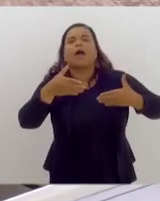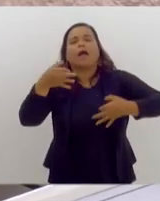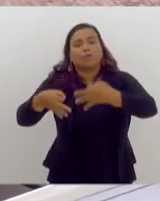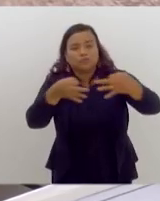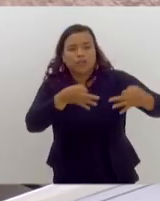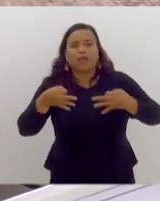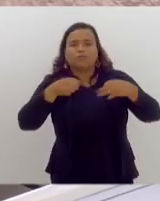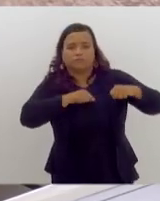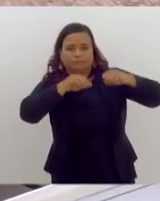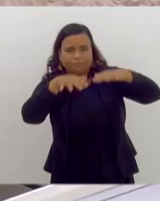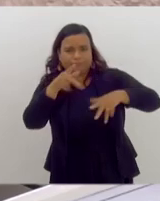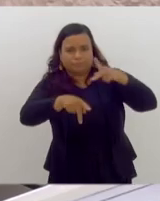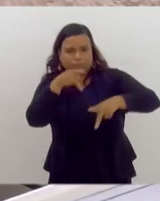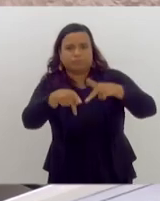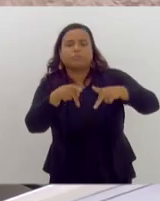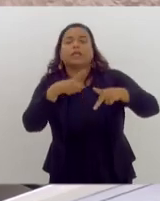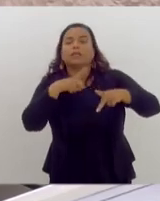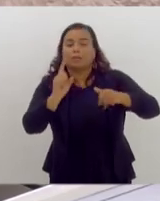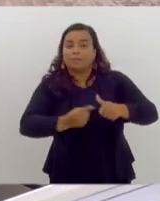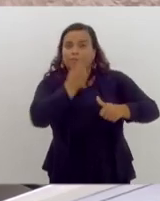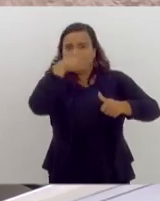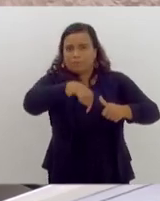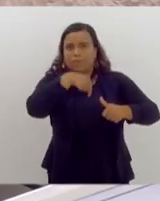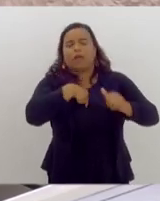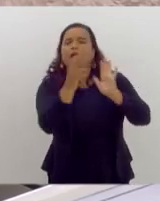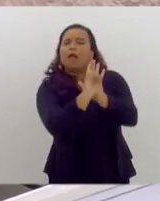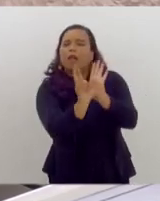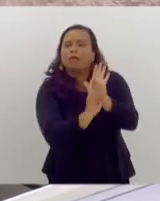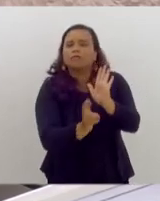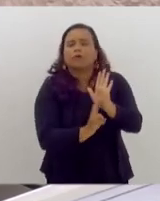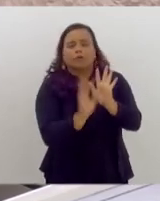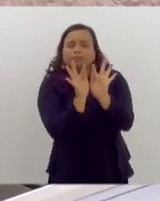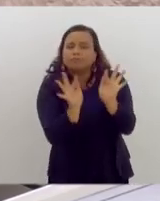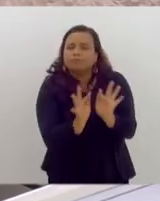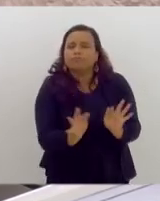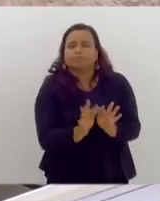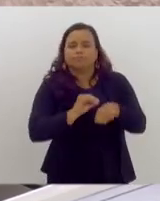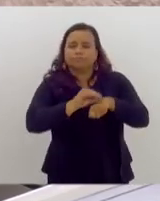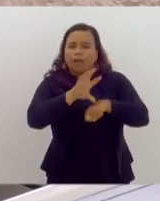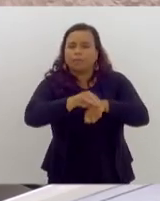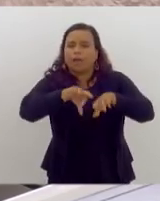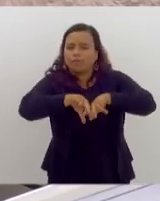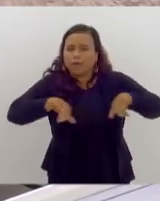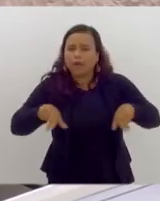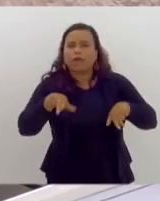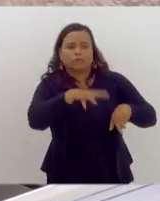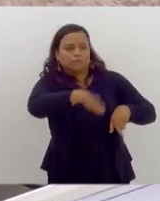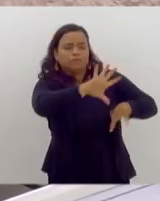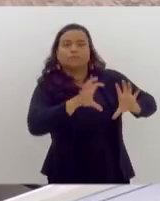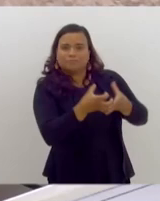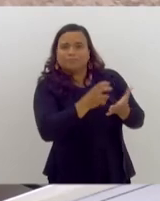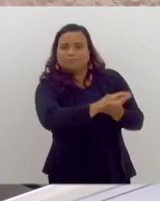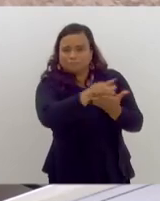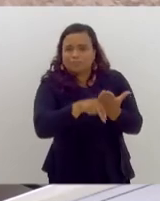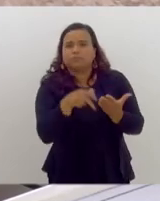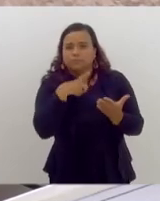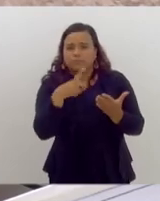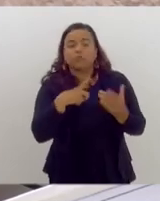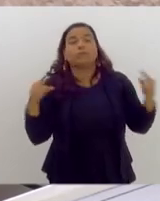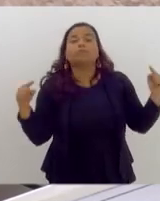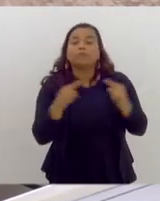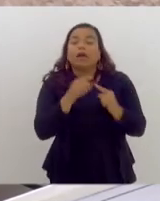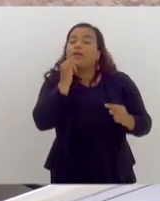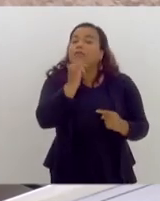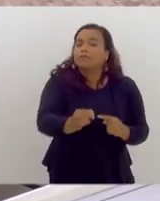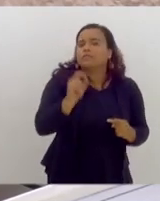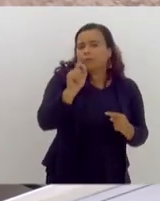a primeira, a gente pudesse ter um pequeno relatório com todas as sugestões das entidades, em forma, que sejam